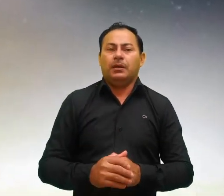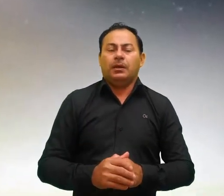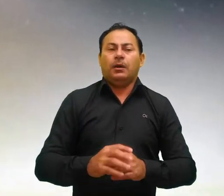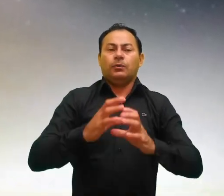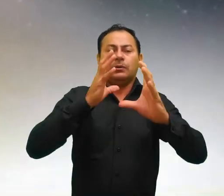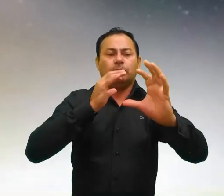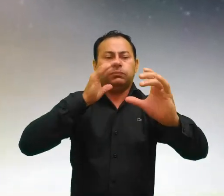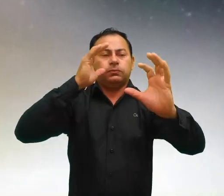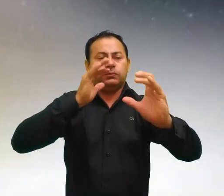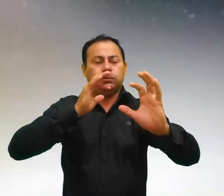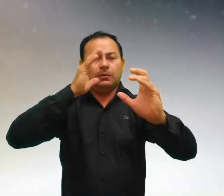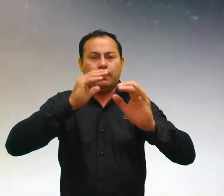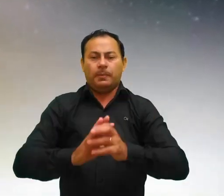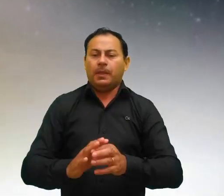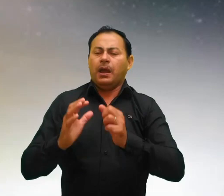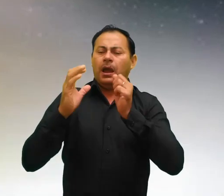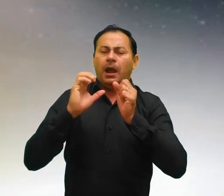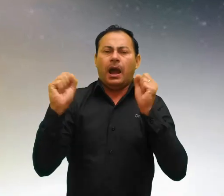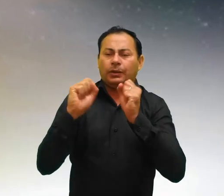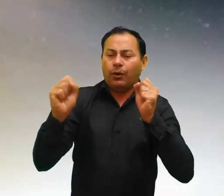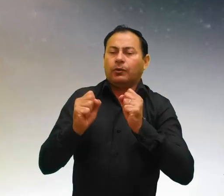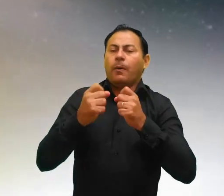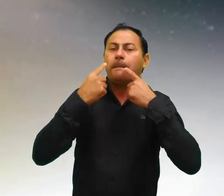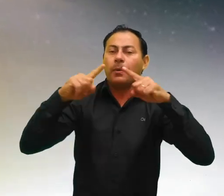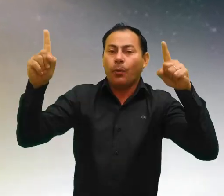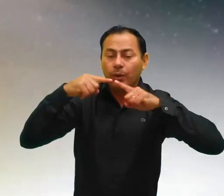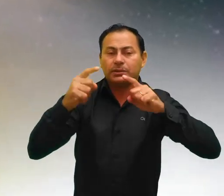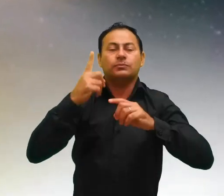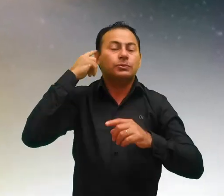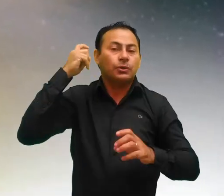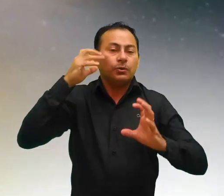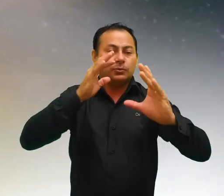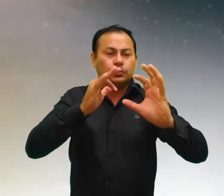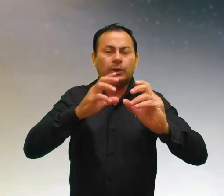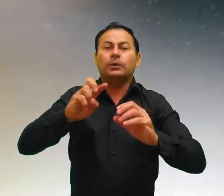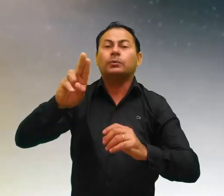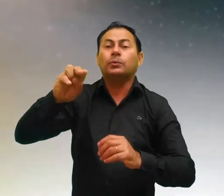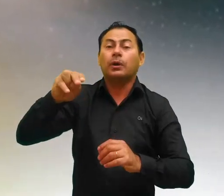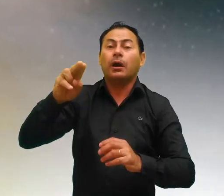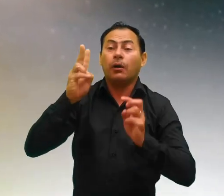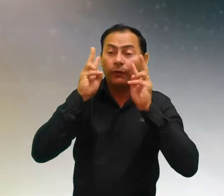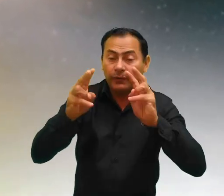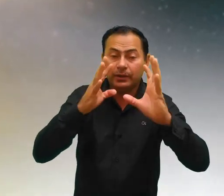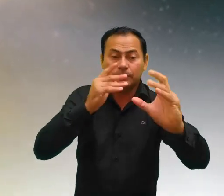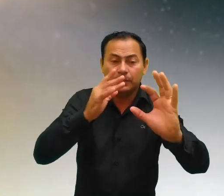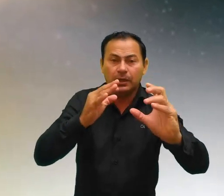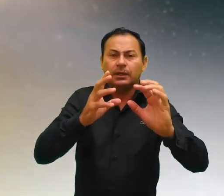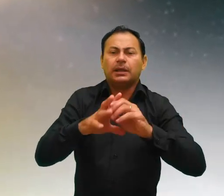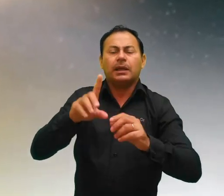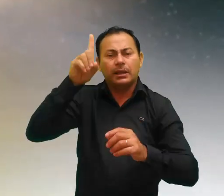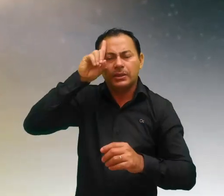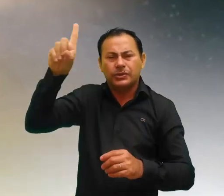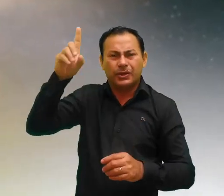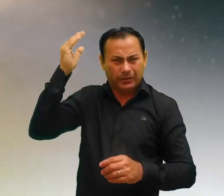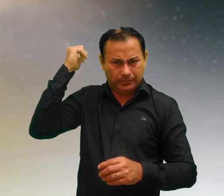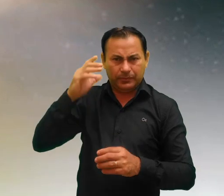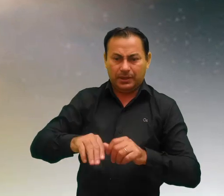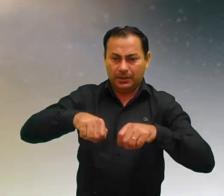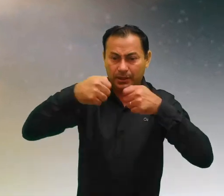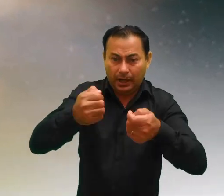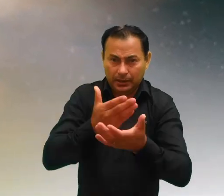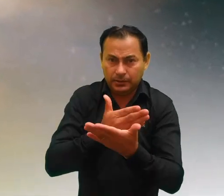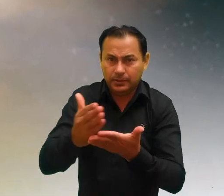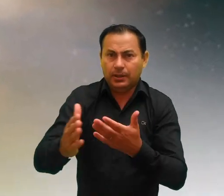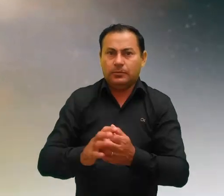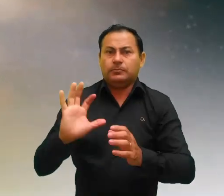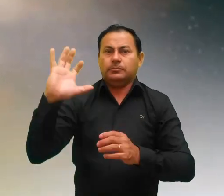o toque da trombeta. Adoro música e o som da trombeta, mas creio que nunca ouvi uma trombeta como a que ouviremos naquele dia, que